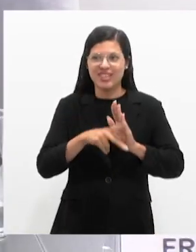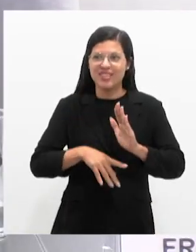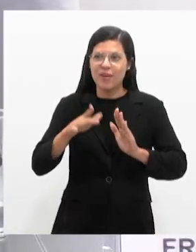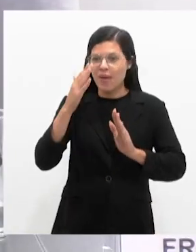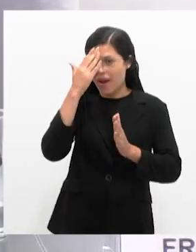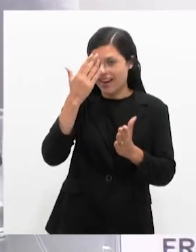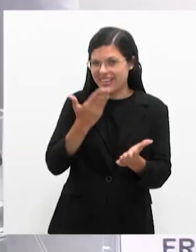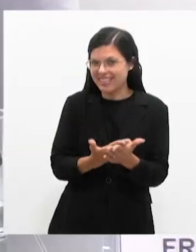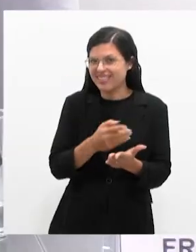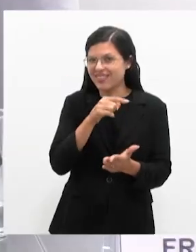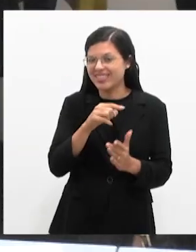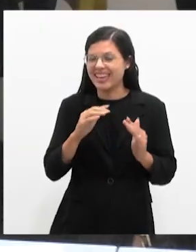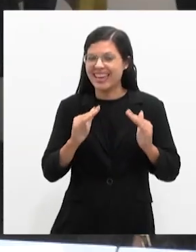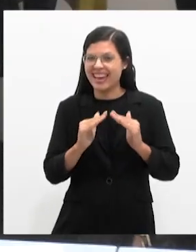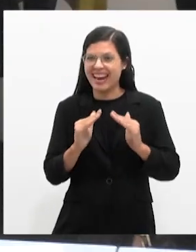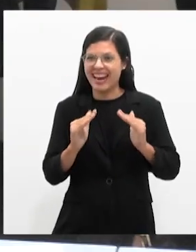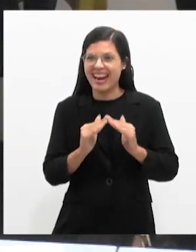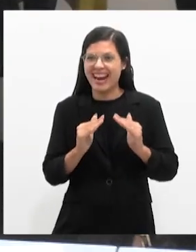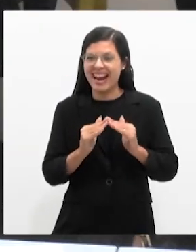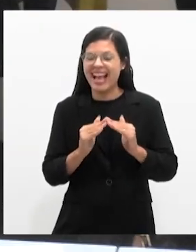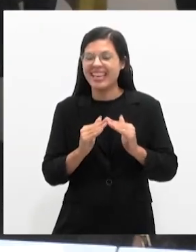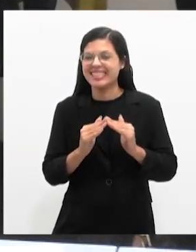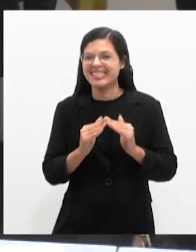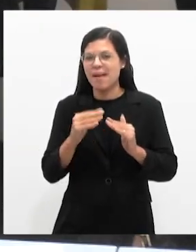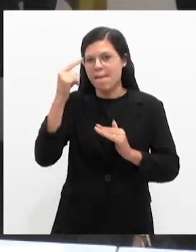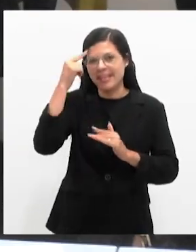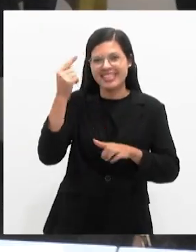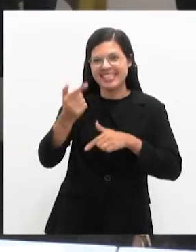fiquei feliz que pelo menos Vossa Excelência atendeu.